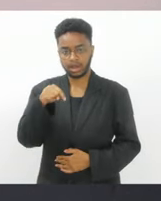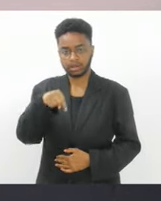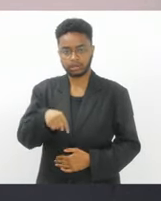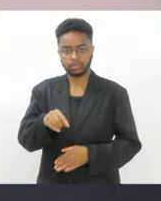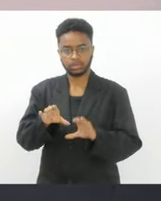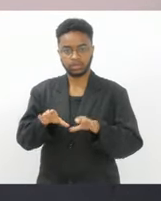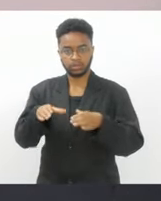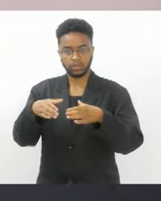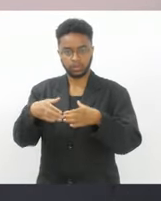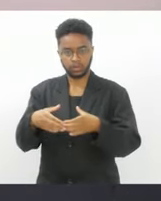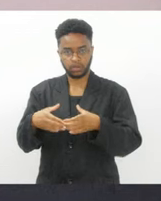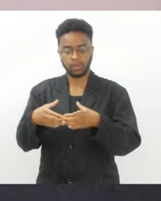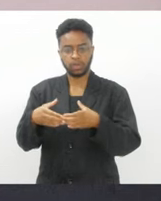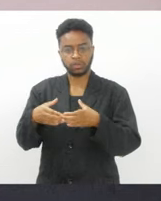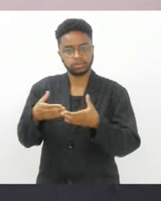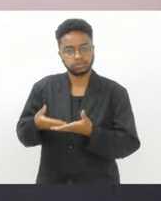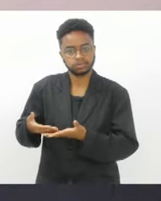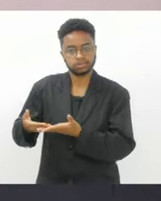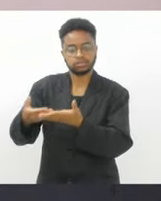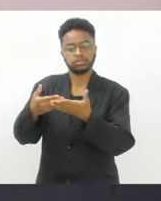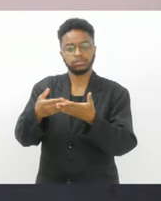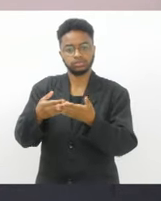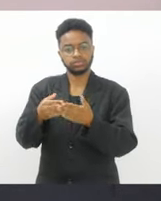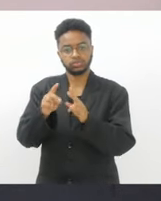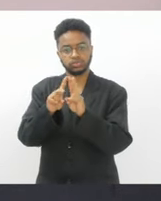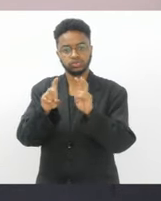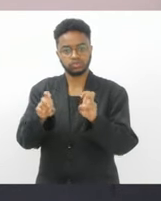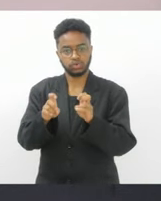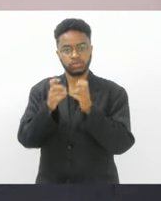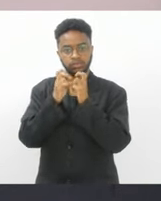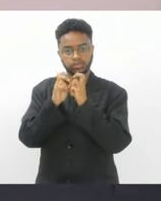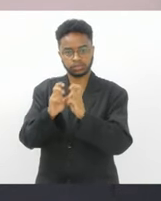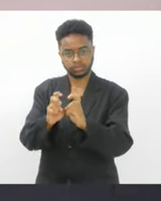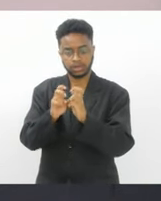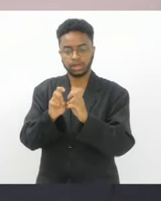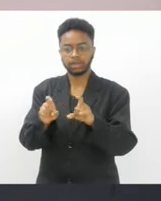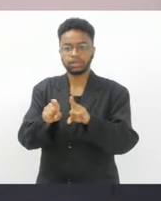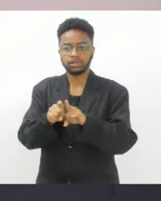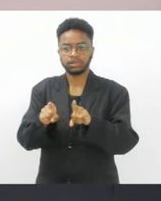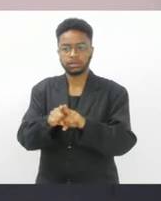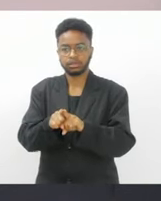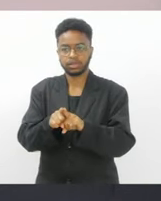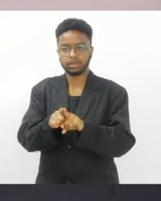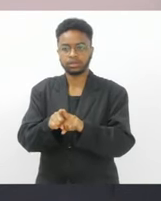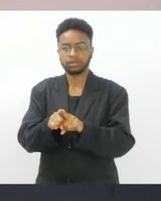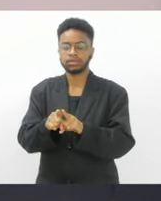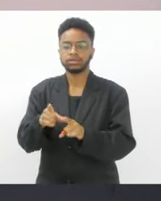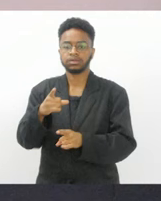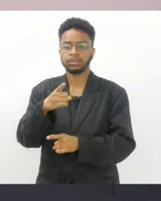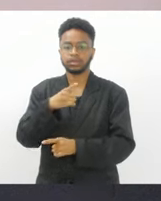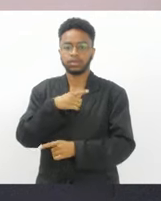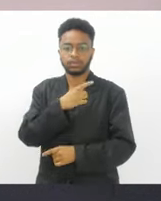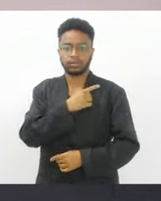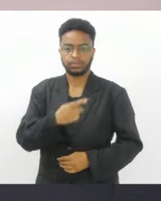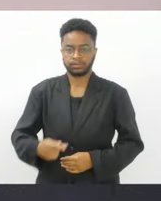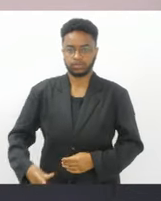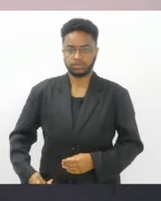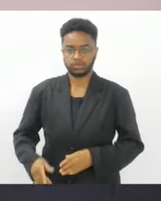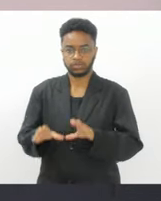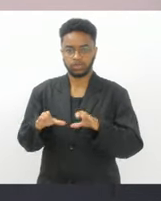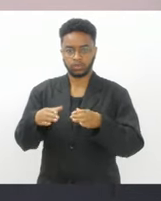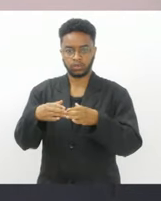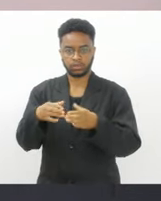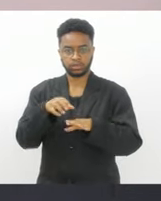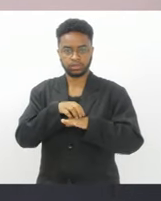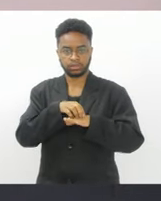Frente Parlamentar para Ferrovias, e com delegação do presidente da Comissão de